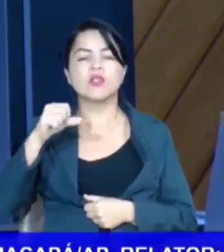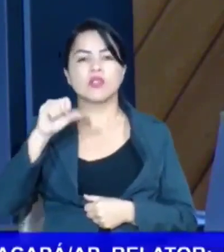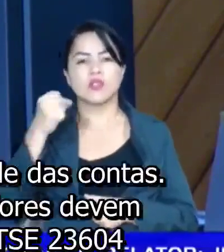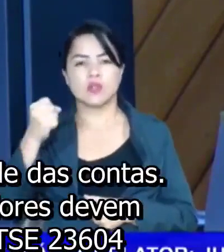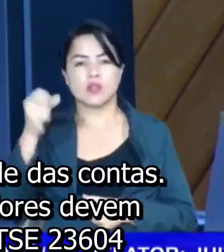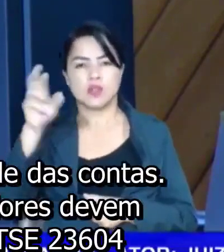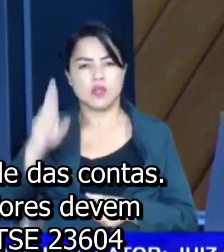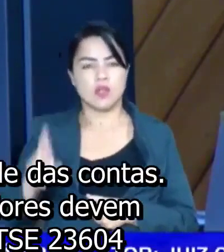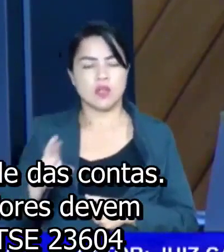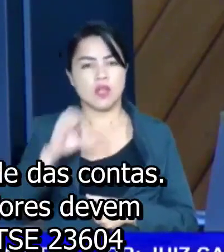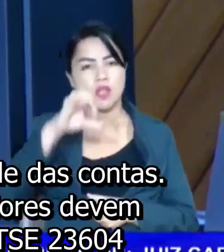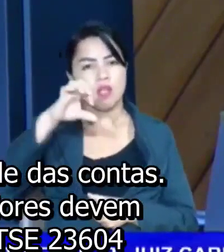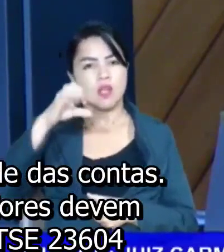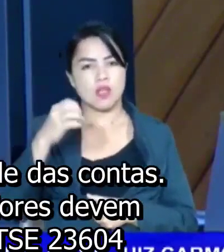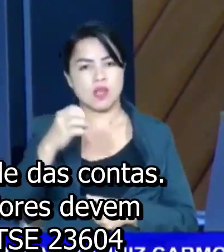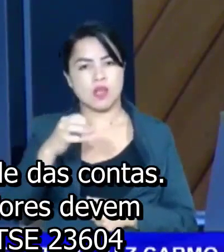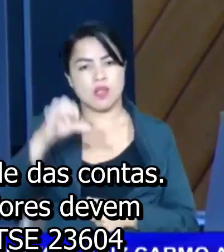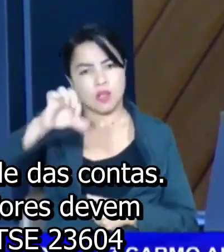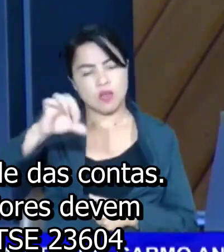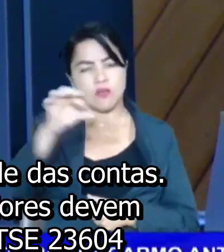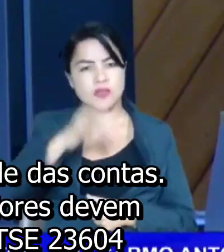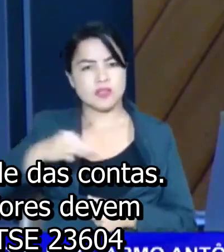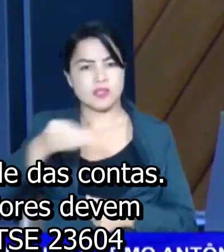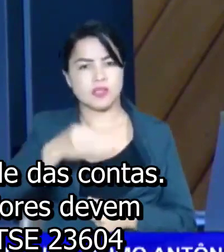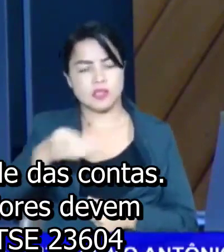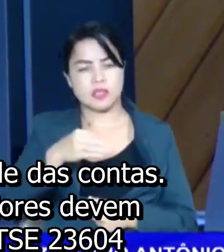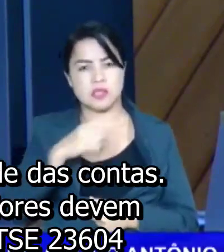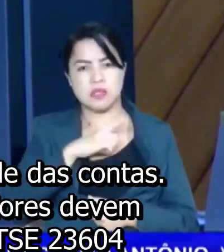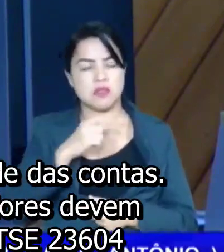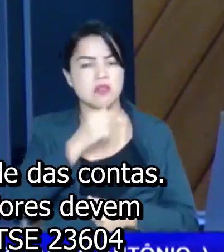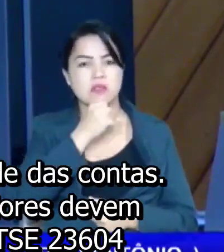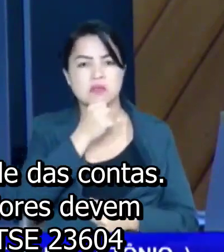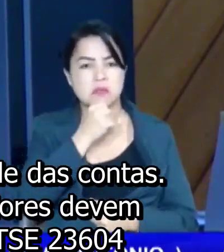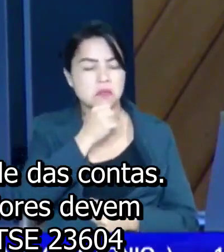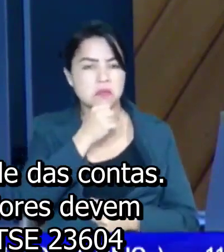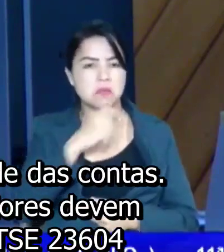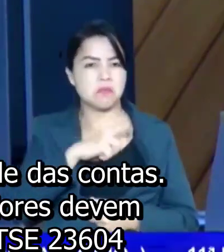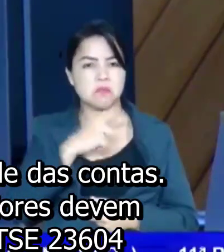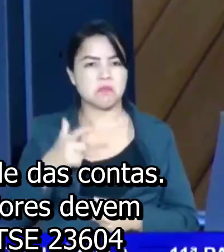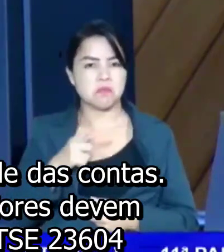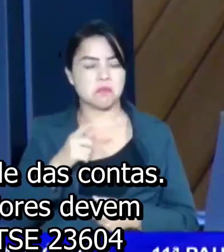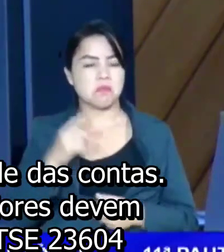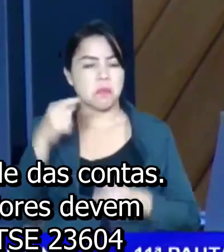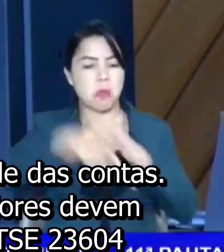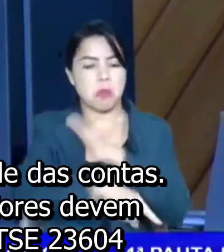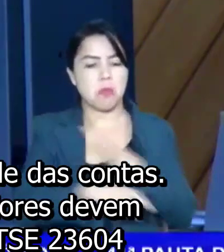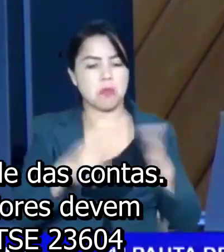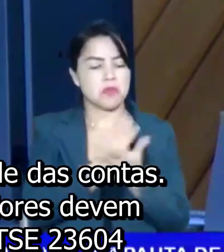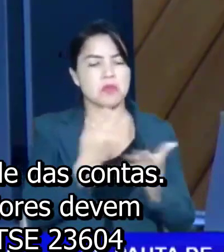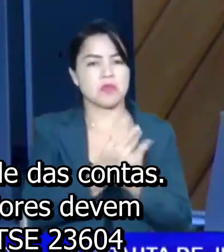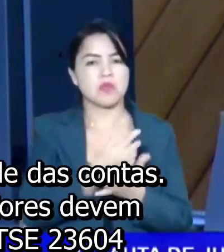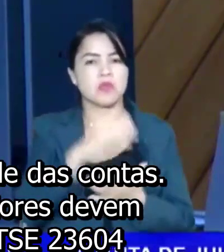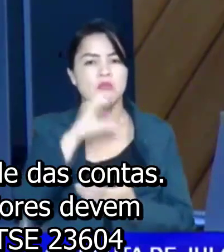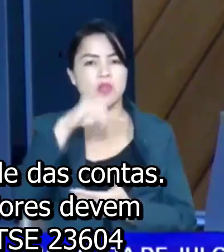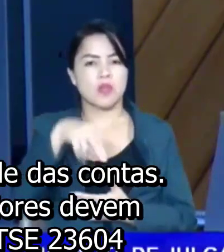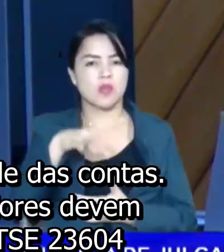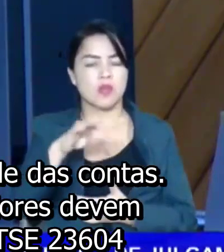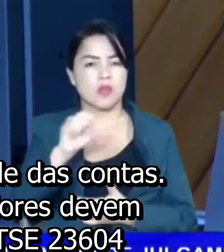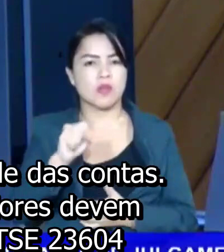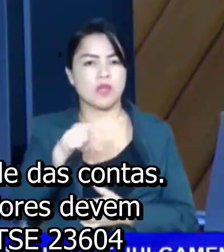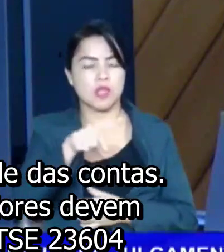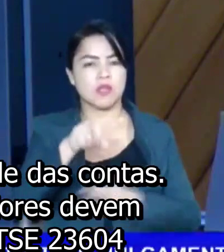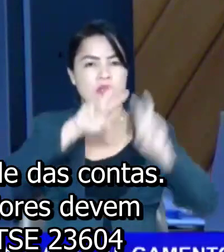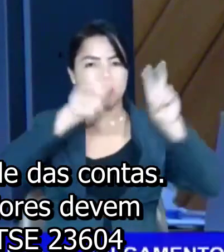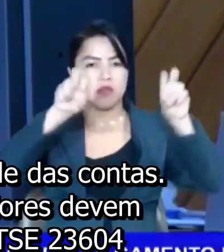3.989.338,09, circunstância que não afeta, como eu disse, a integralidade das contas. Então, sobre esse tema,